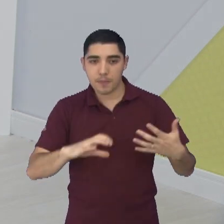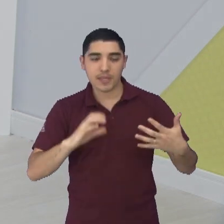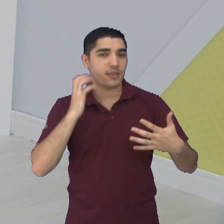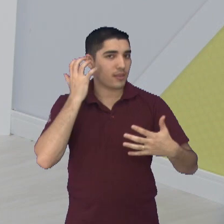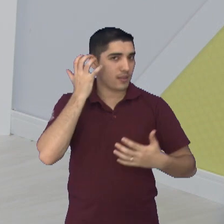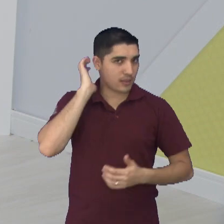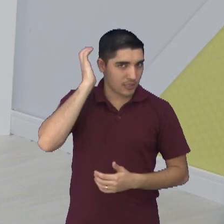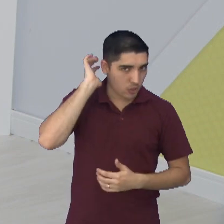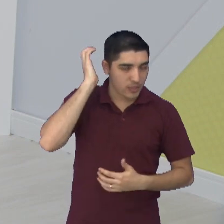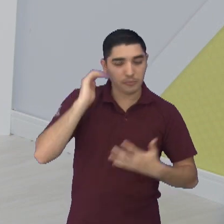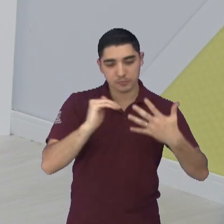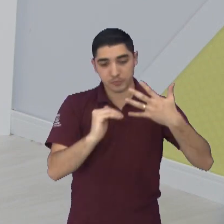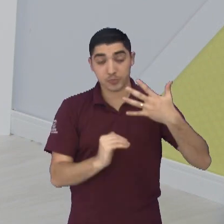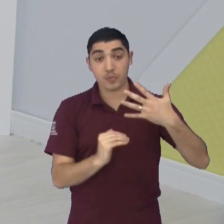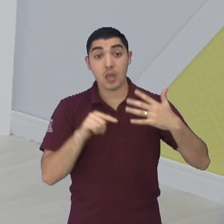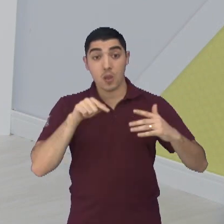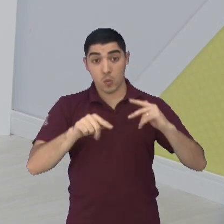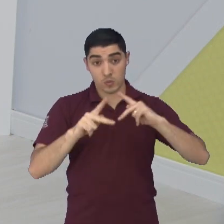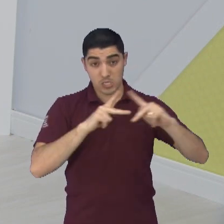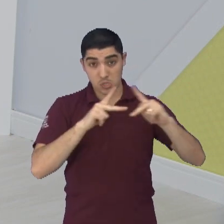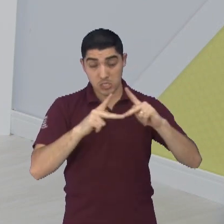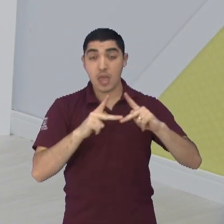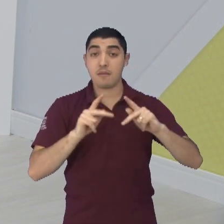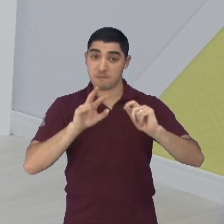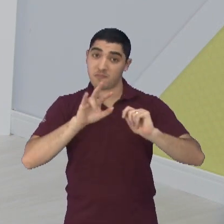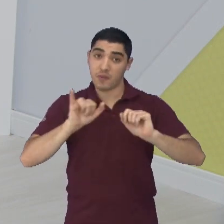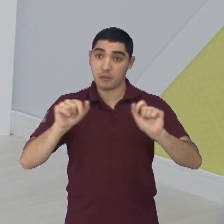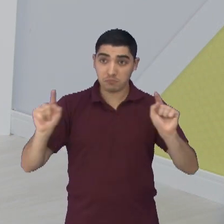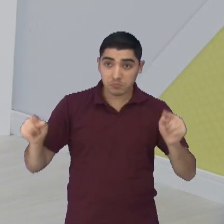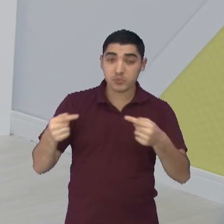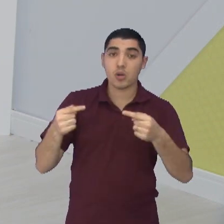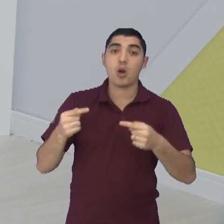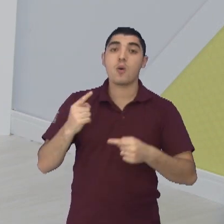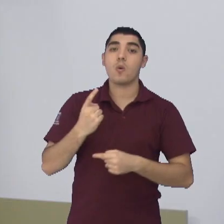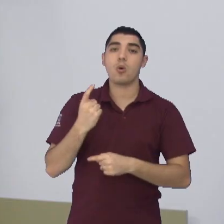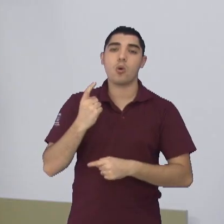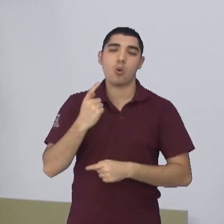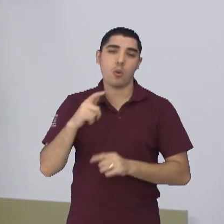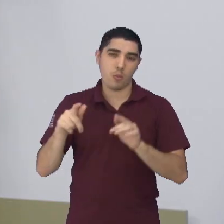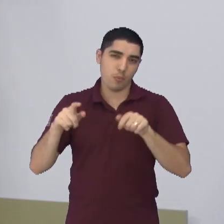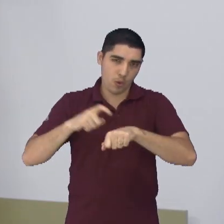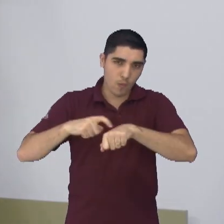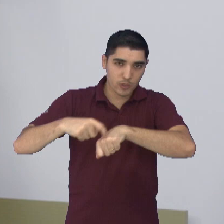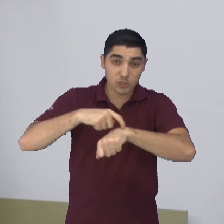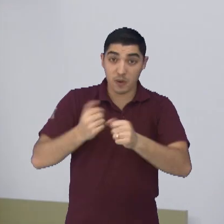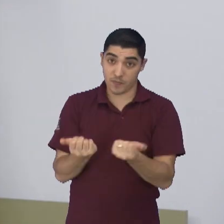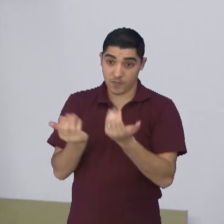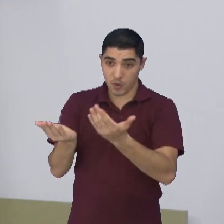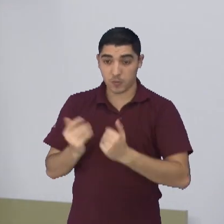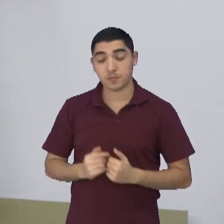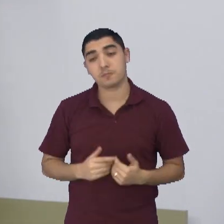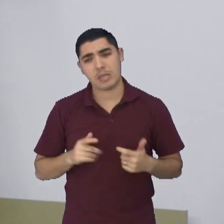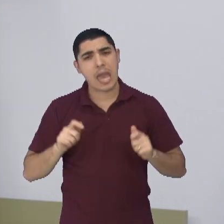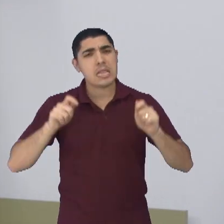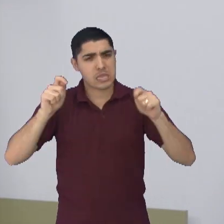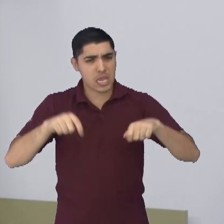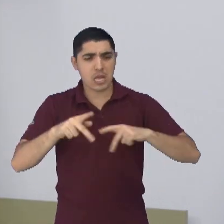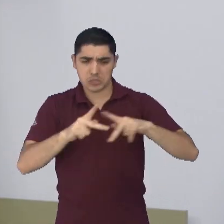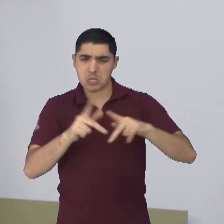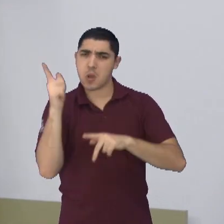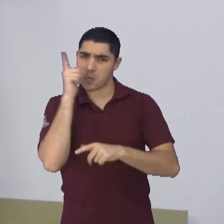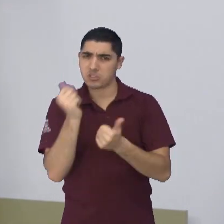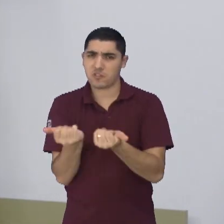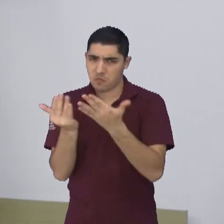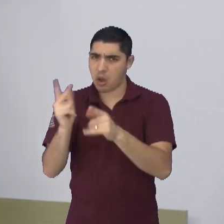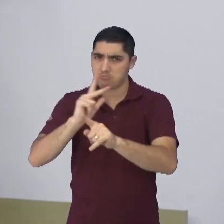São José será contra o Atibaia fora de casa, Brunão. Que é um jogo que dá para ganhar também, para realmente tirar essa diferença aí